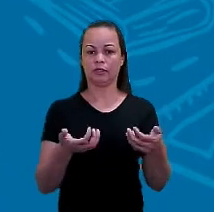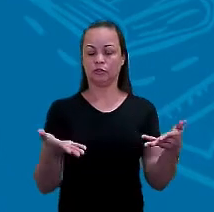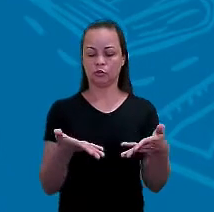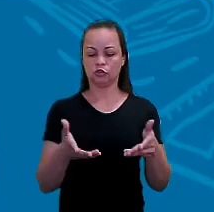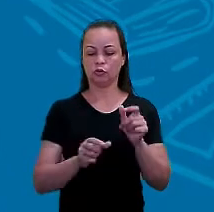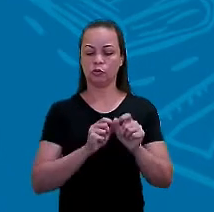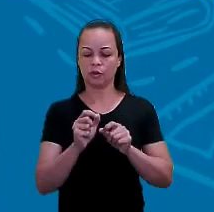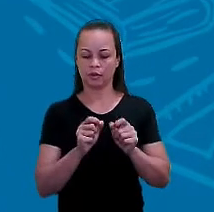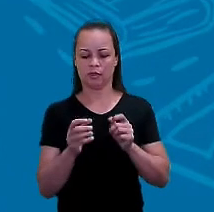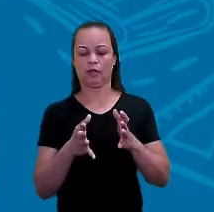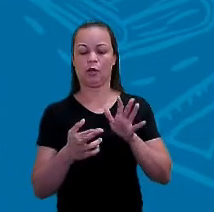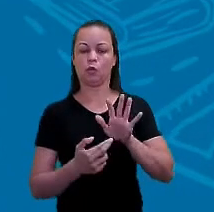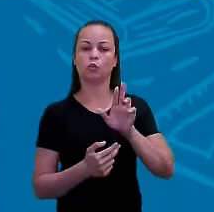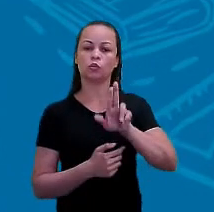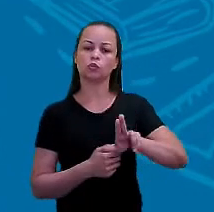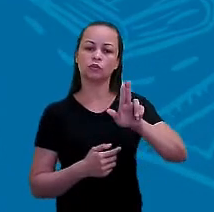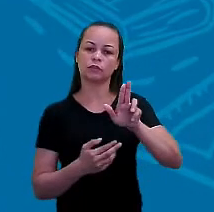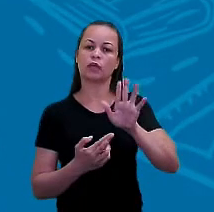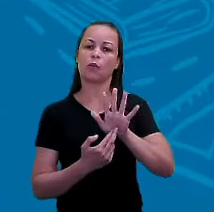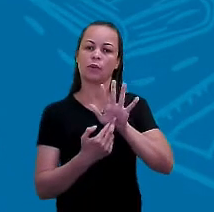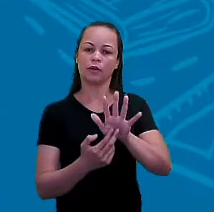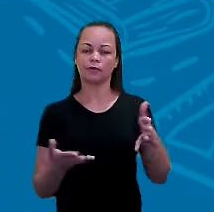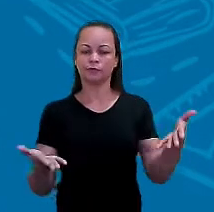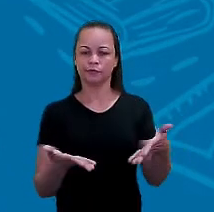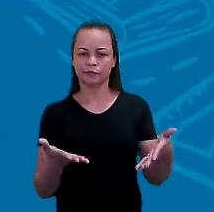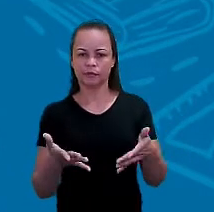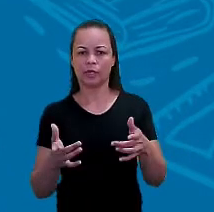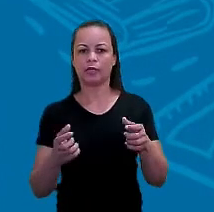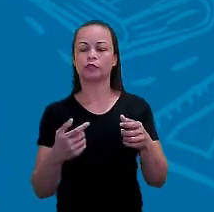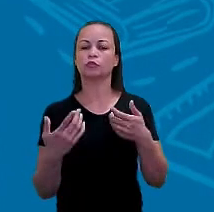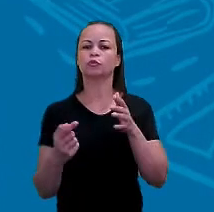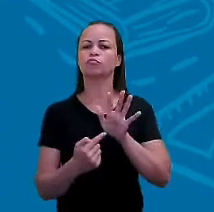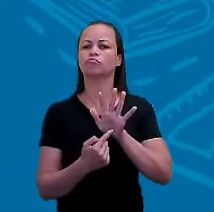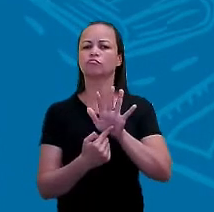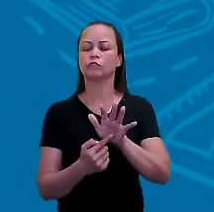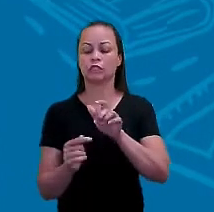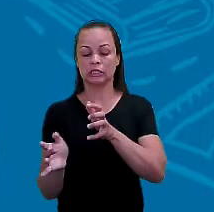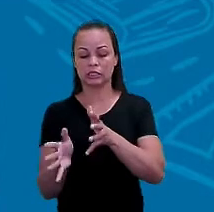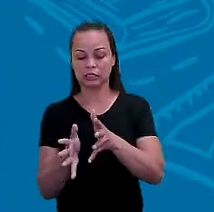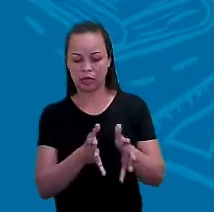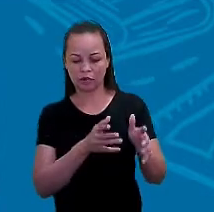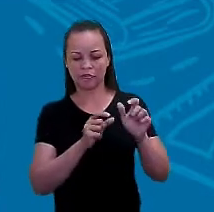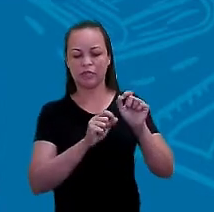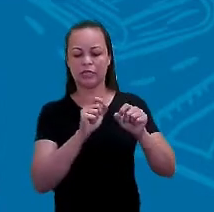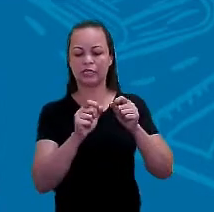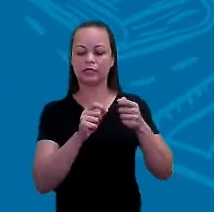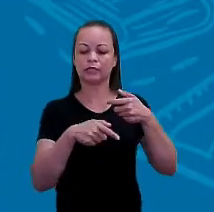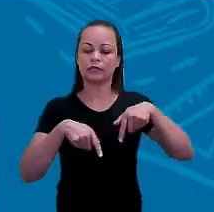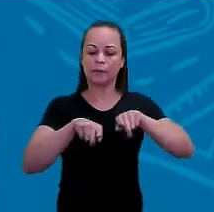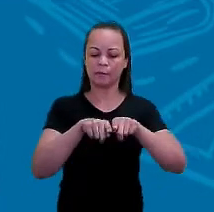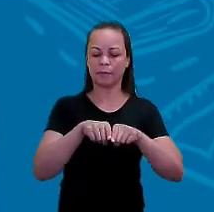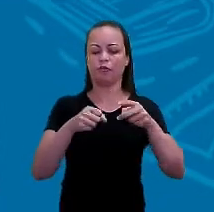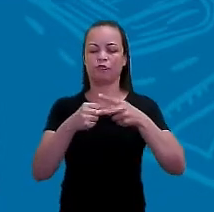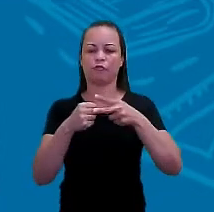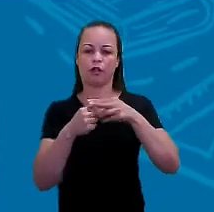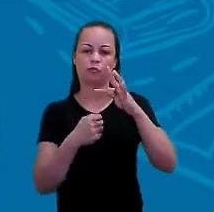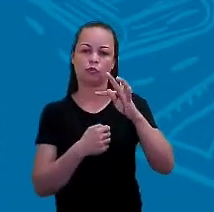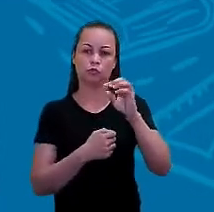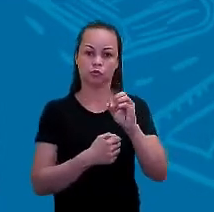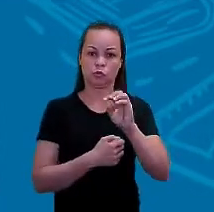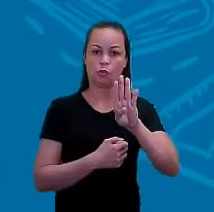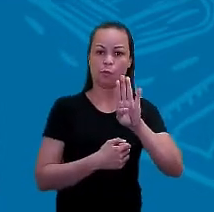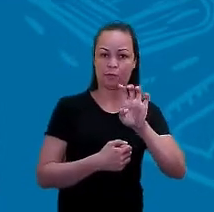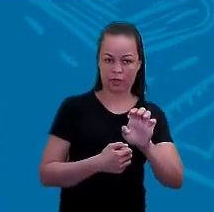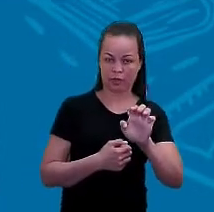utilizar o presente do indicativo para identificar pessoas do verb to be e descrever nas rotinas diárias. And so, let's